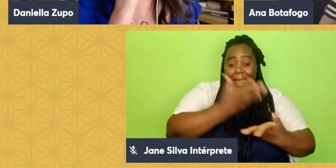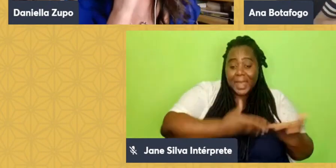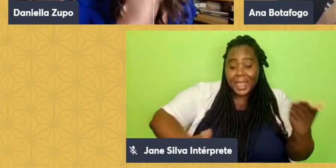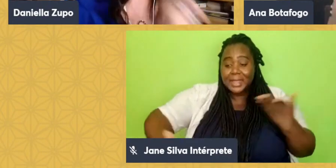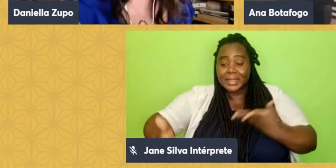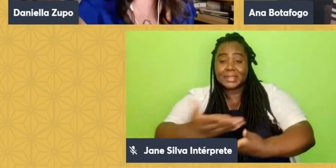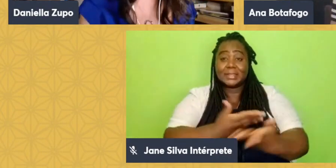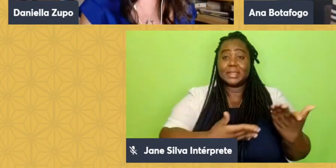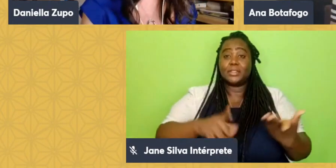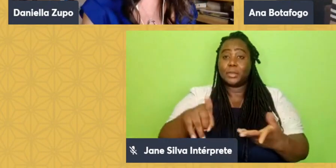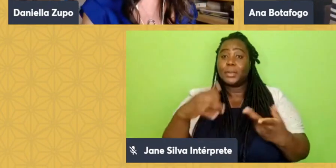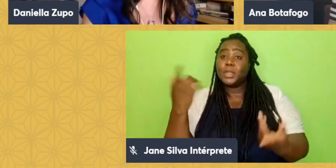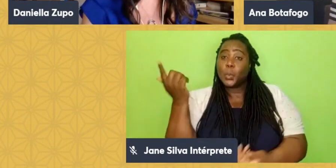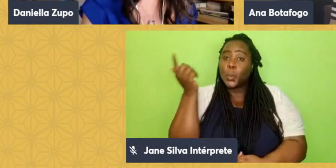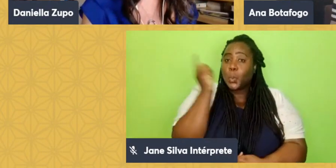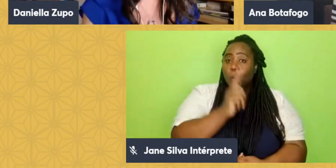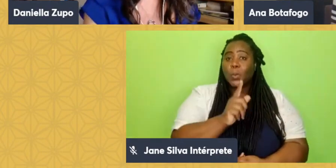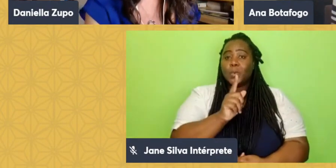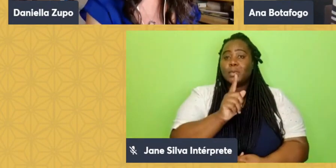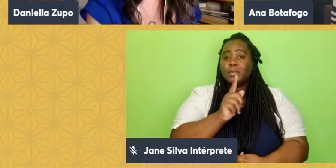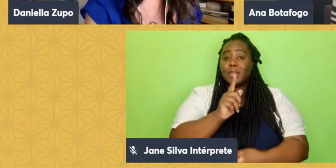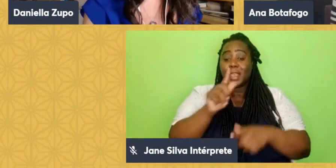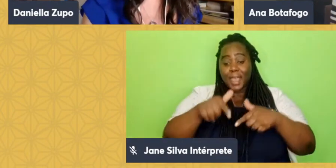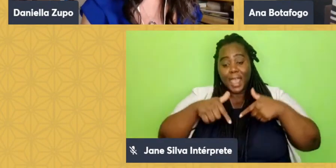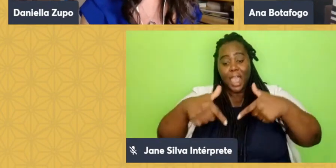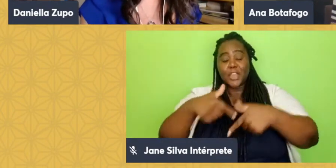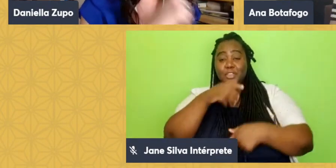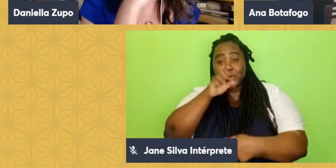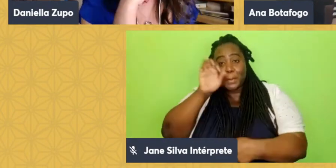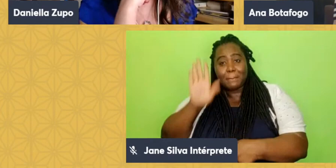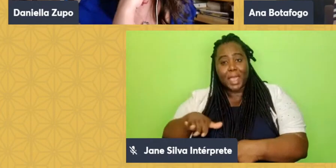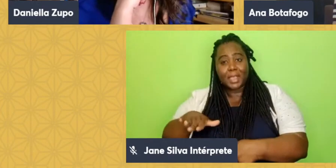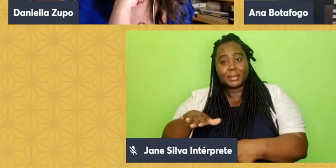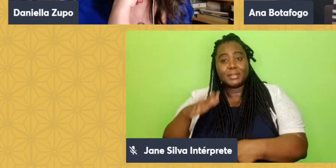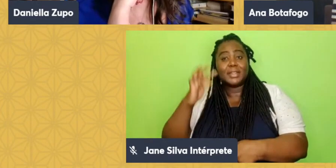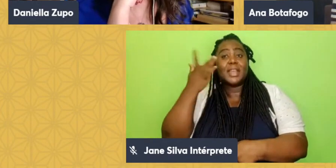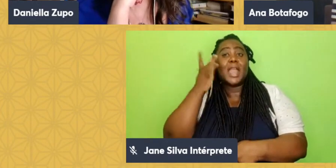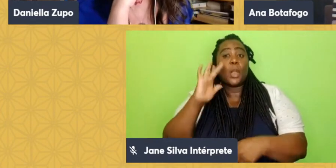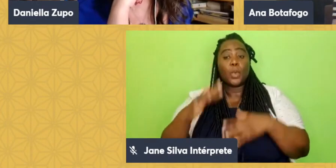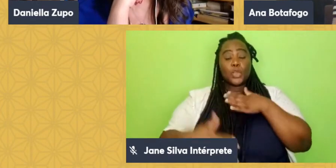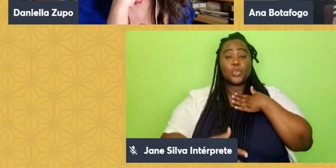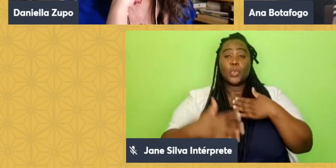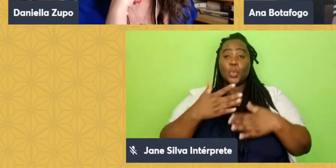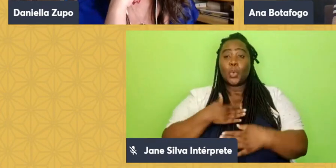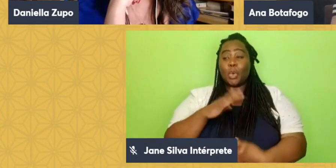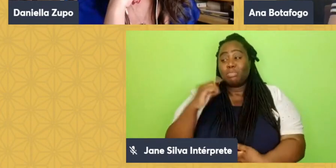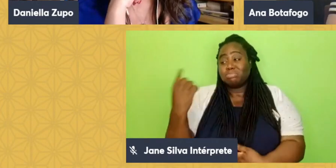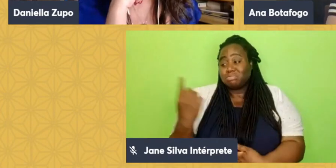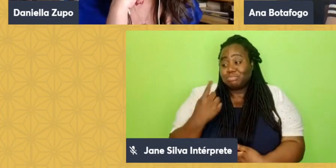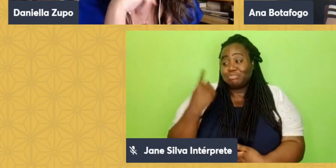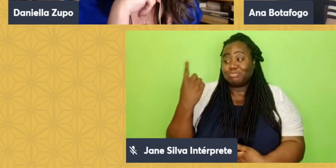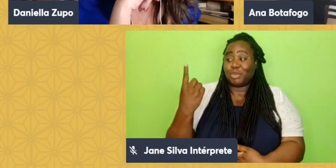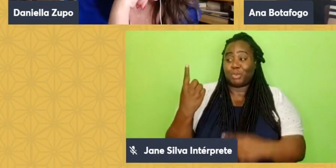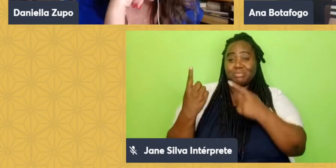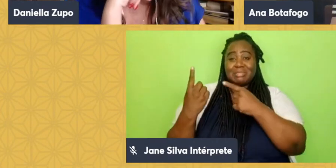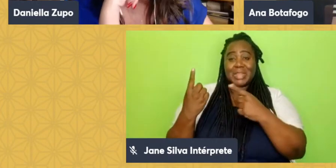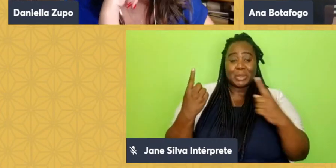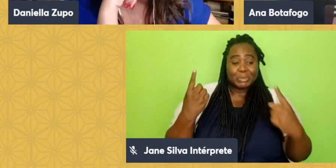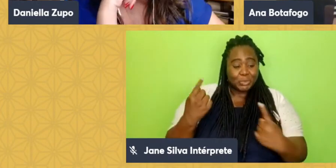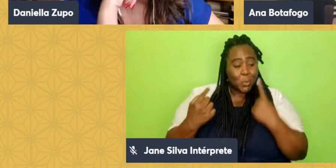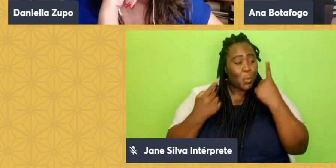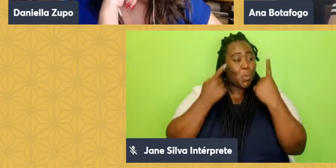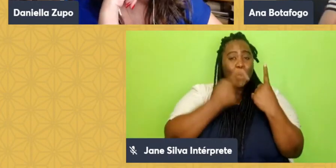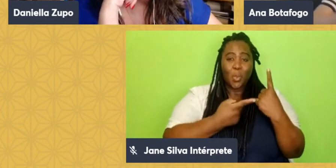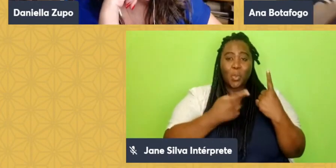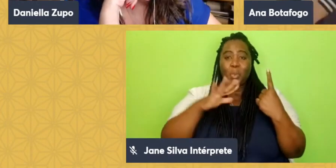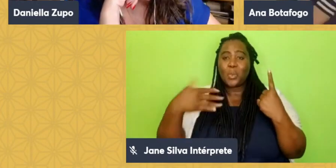para que ele possa reagir bem eu acho que um corpo só um indivíduo só